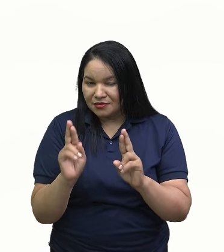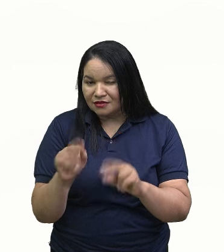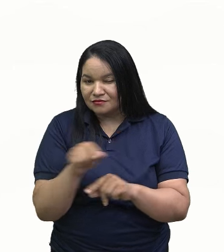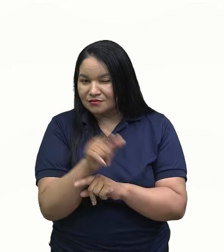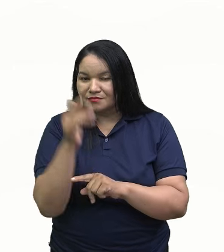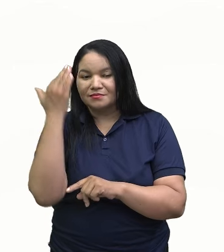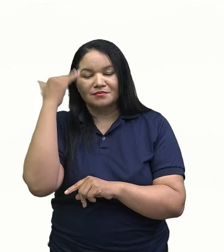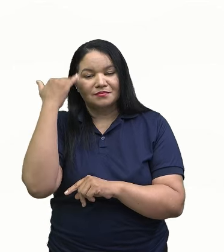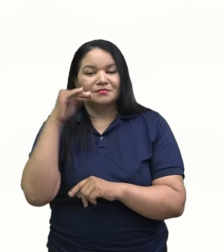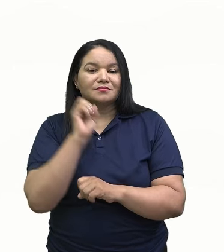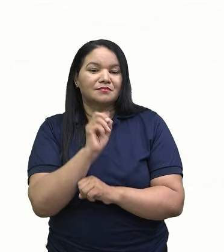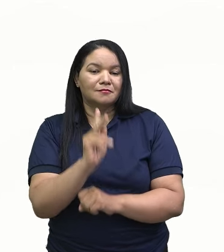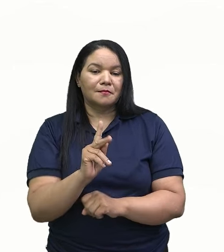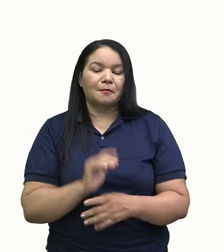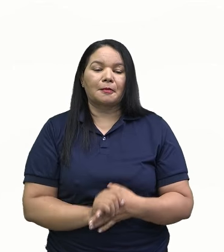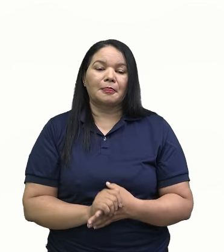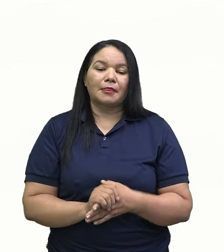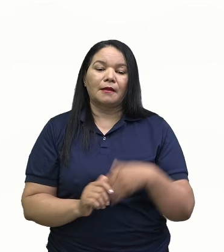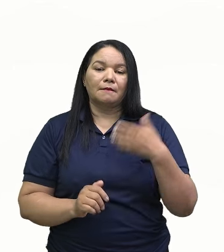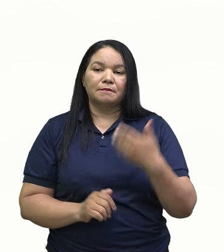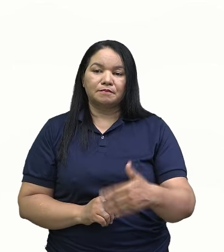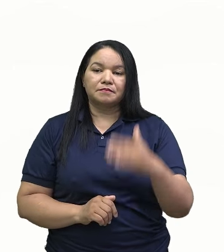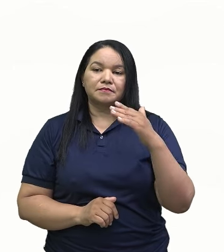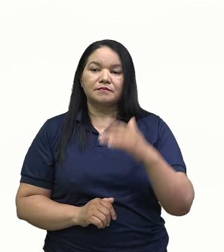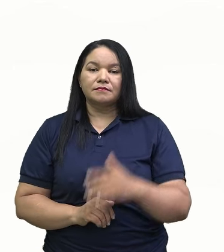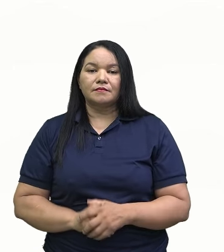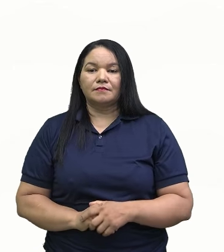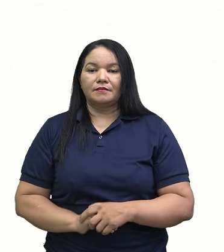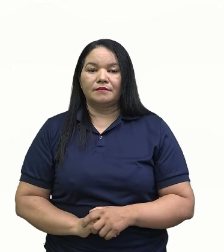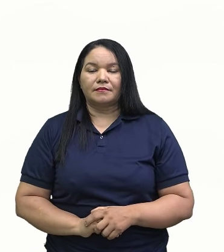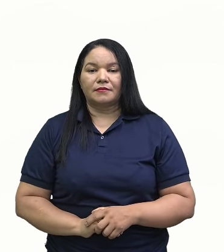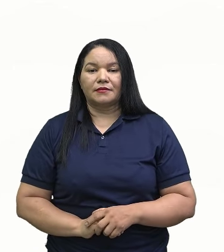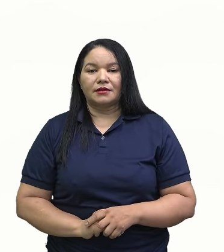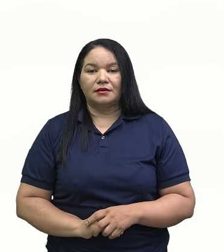bom? Vamos continuar.